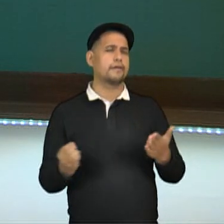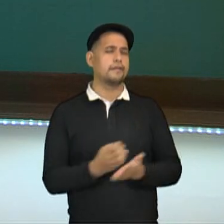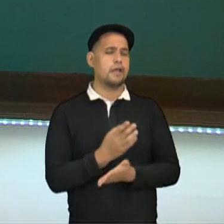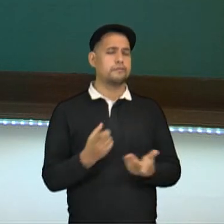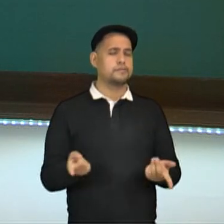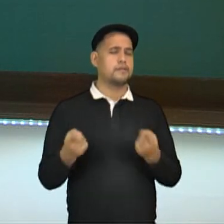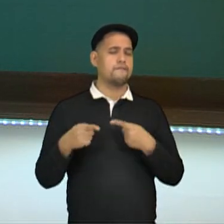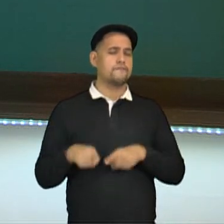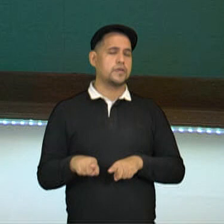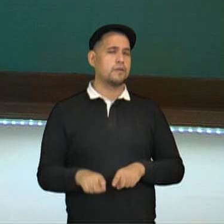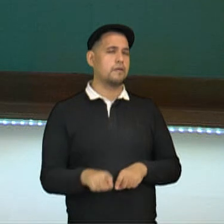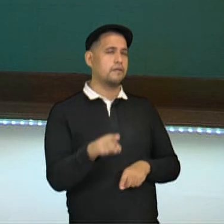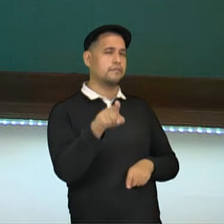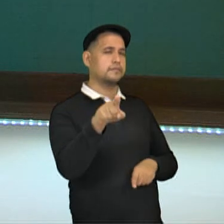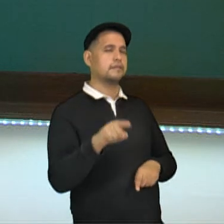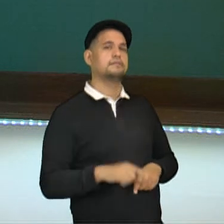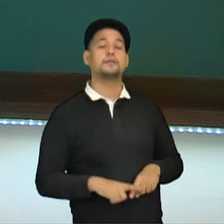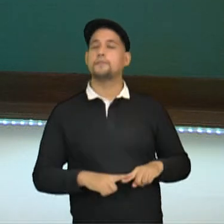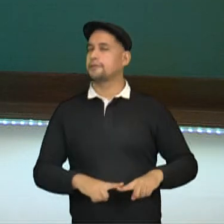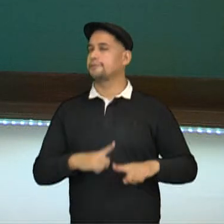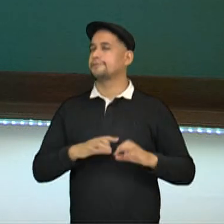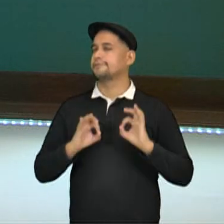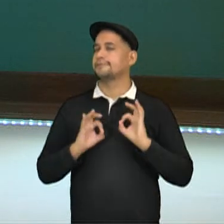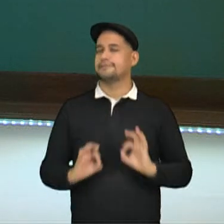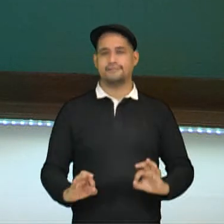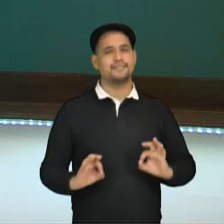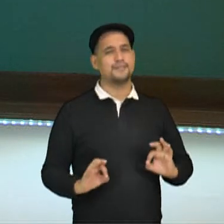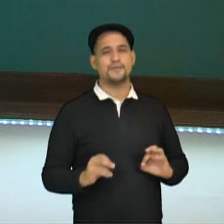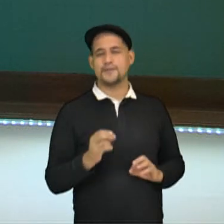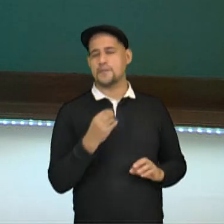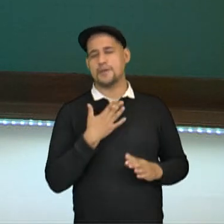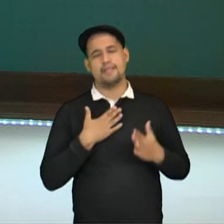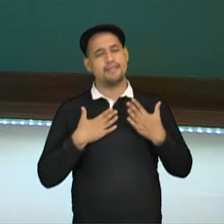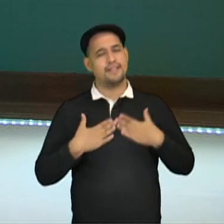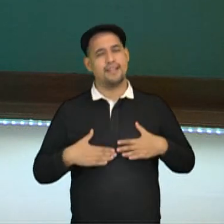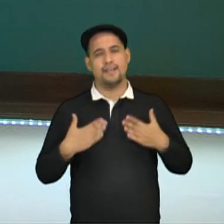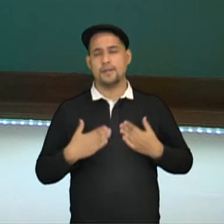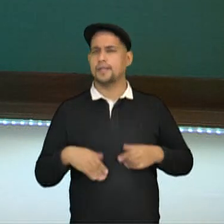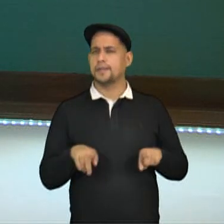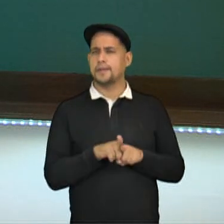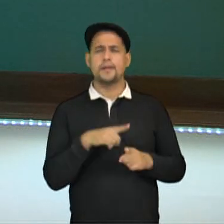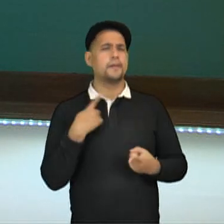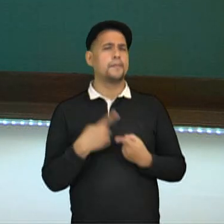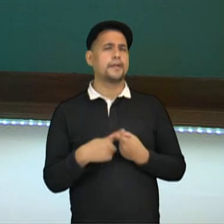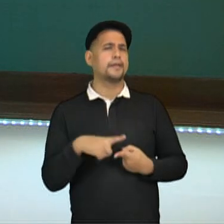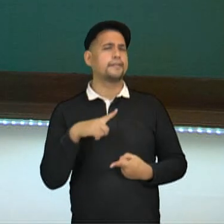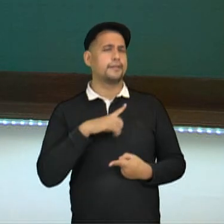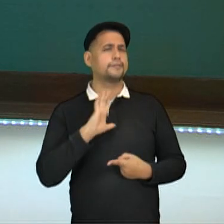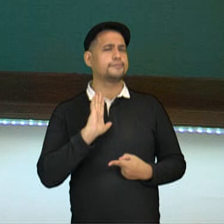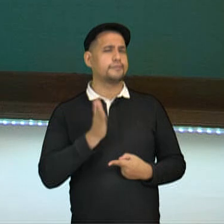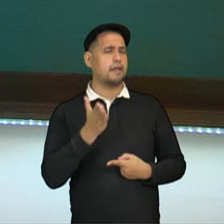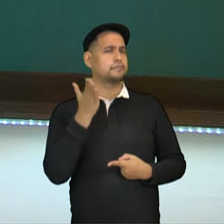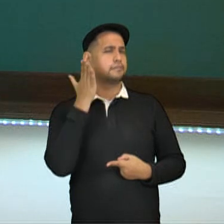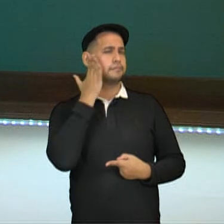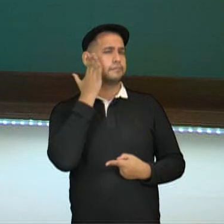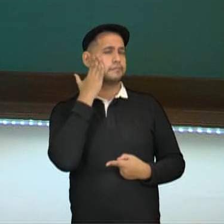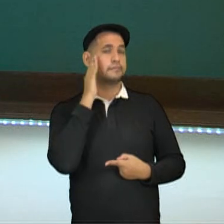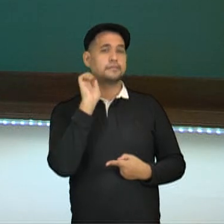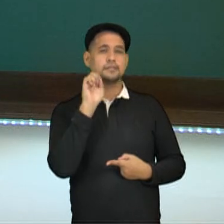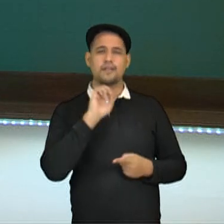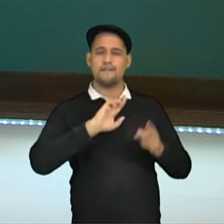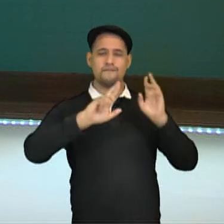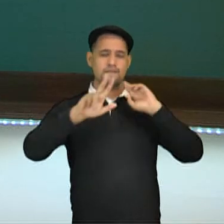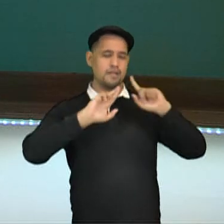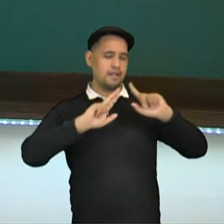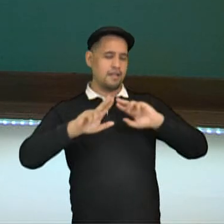desafio aí para vocês. Mas tenho certeza que vai ser muito tranquilo, porque a gente já tem vindo aí